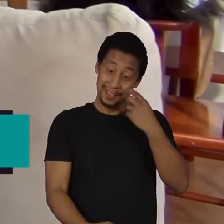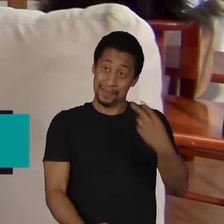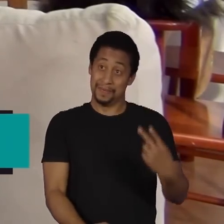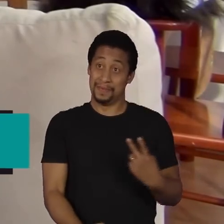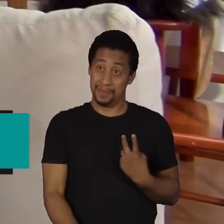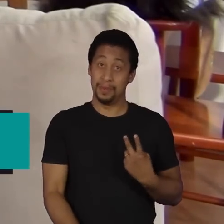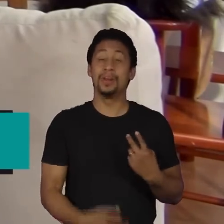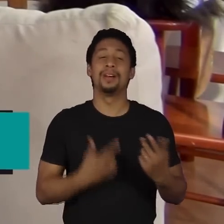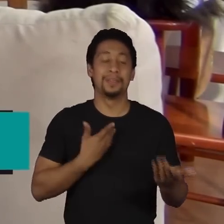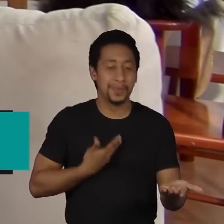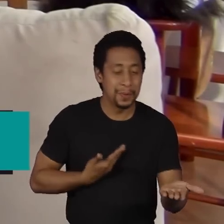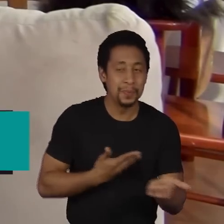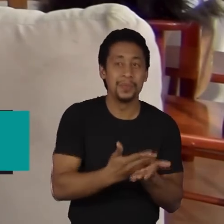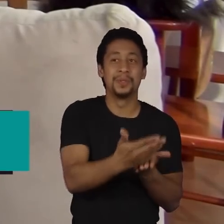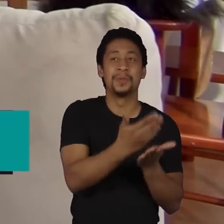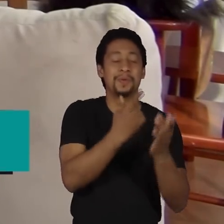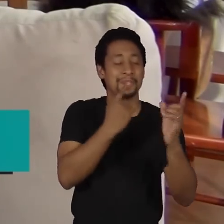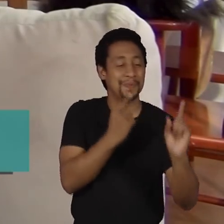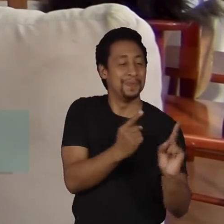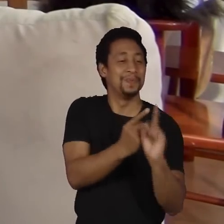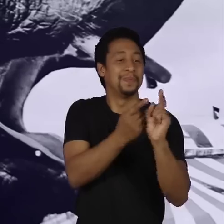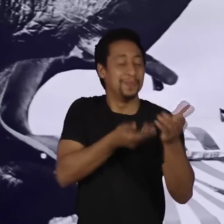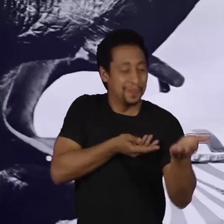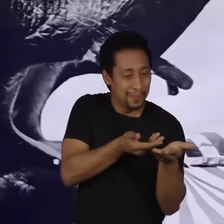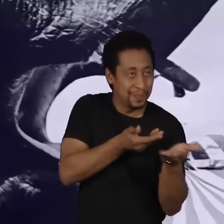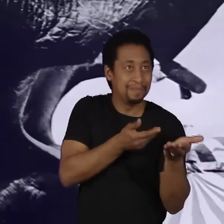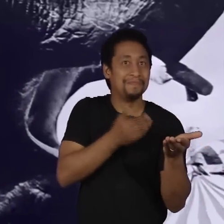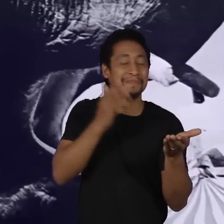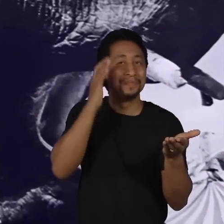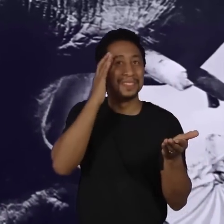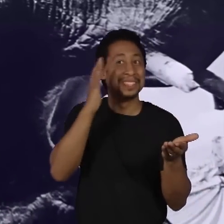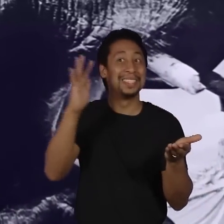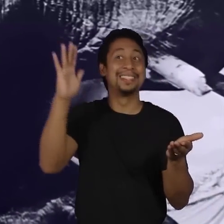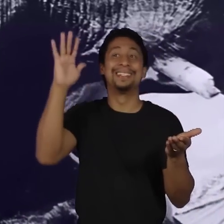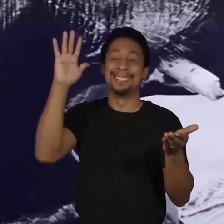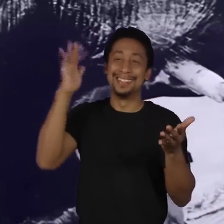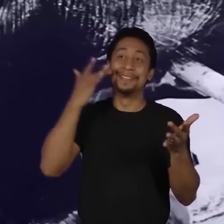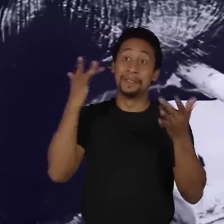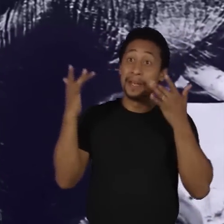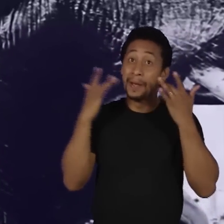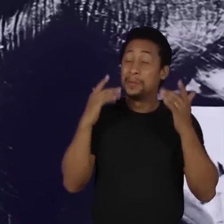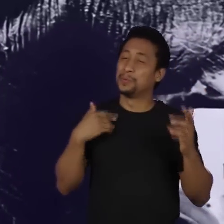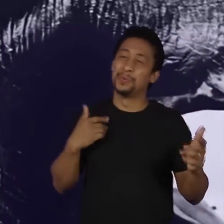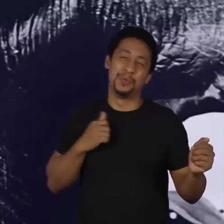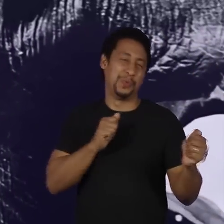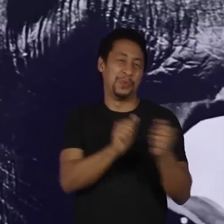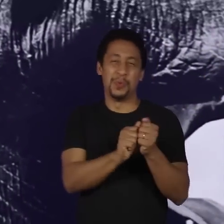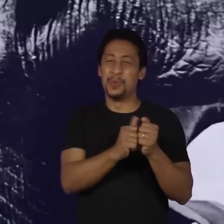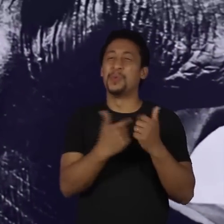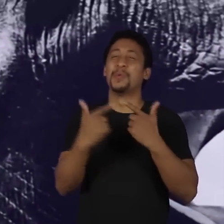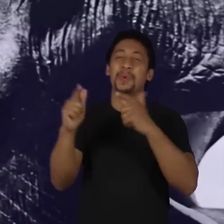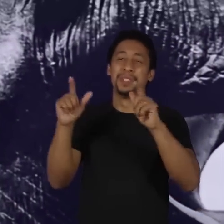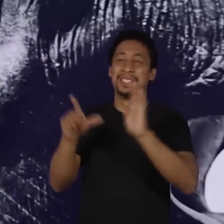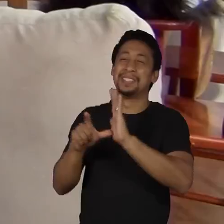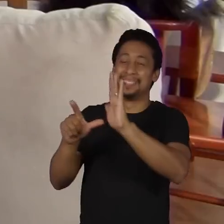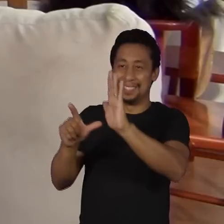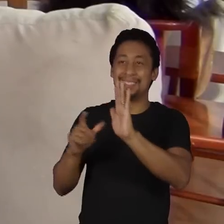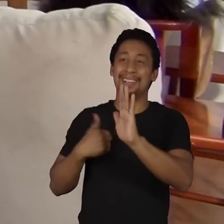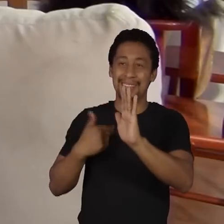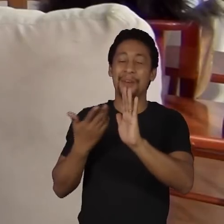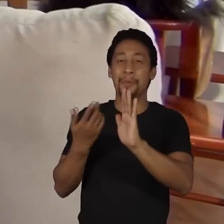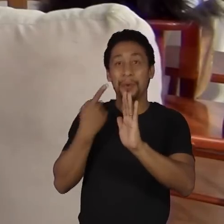Maria Alice fomos nos encontrar ali no Doente Imaginário. Aí já criamos juntas o Núcleo 2 do Ornitorrinco, ela me dirigiu,